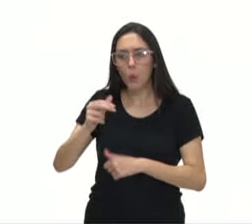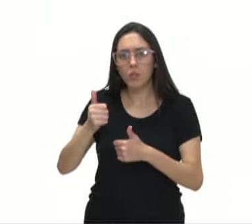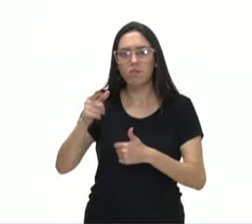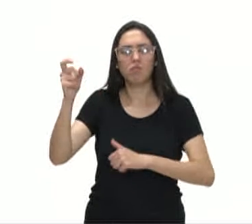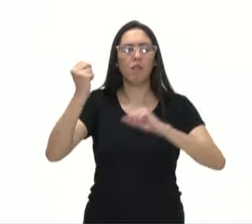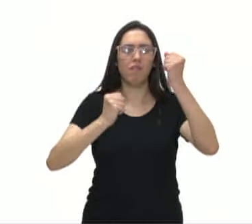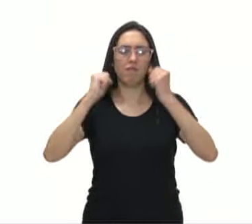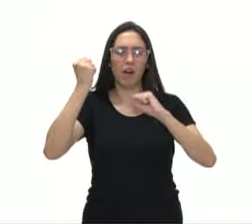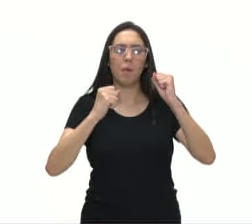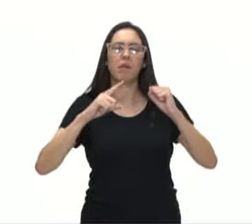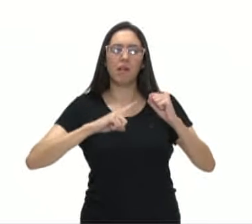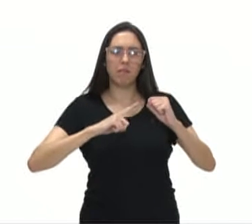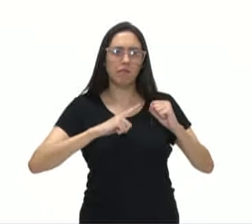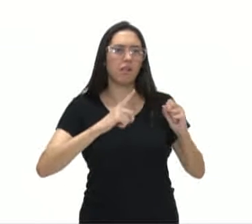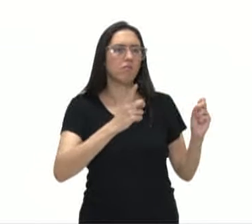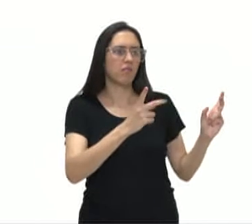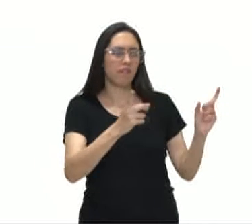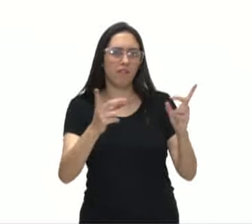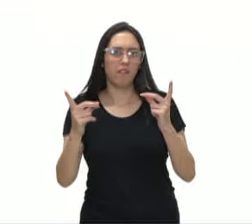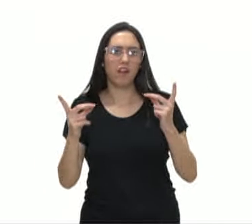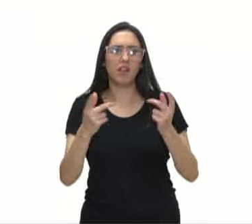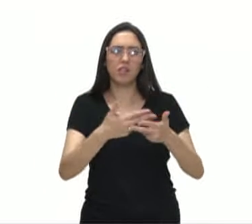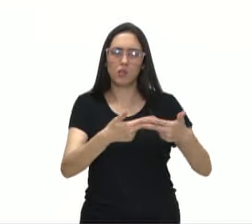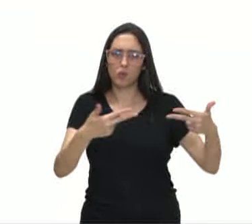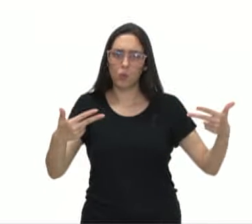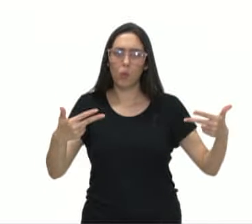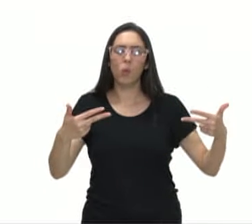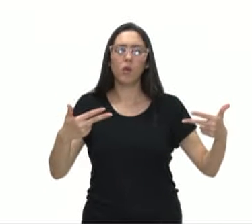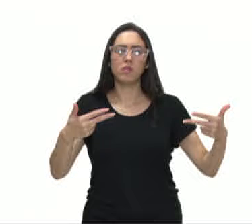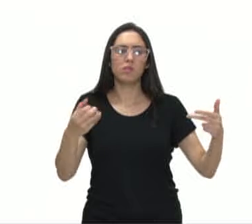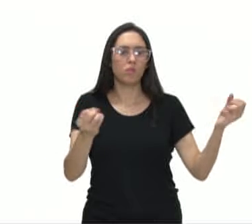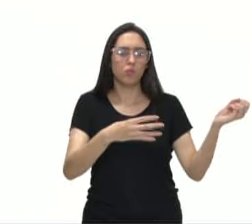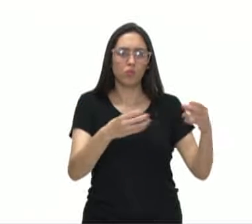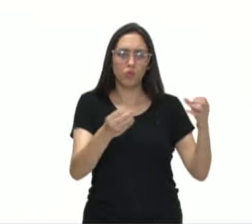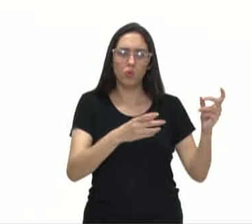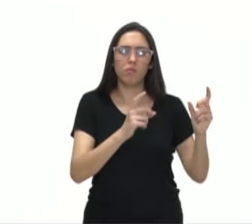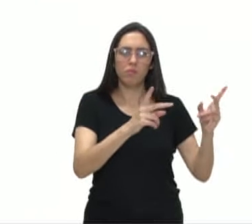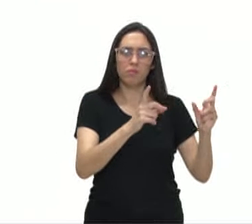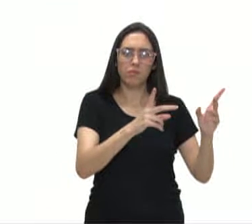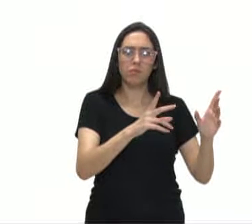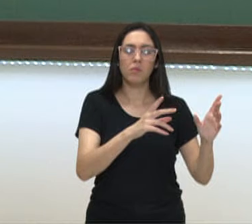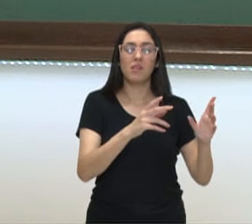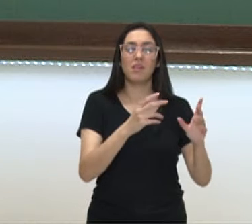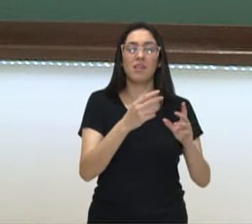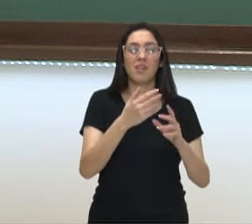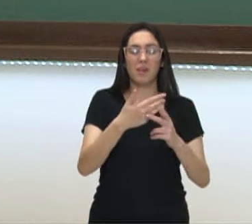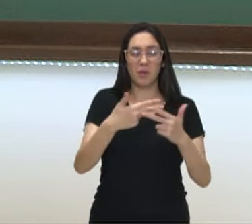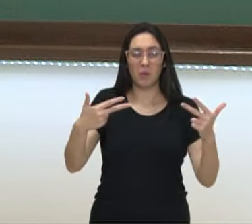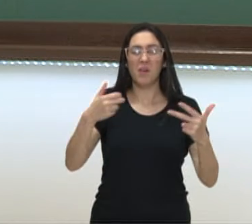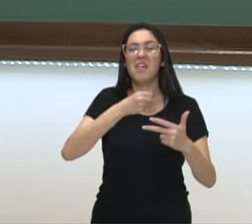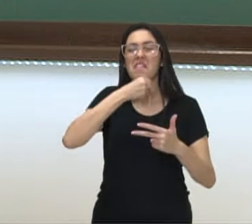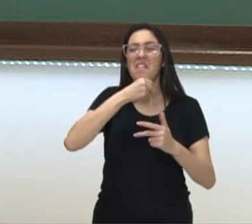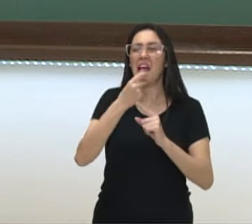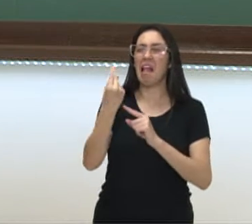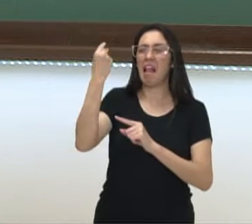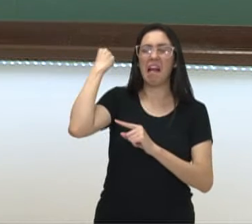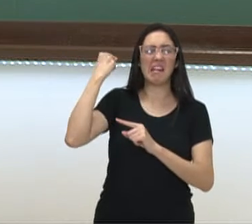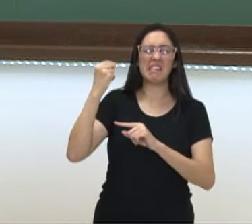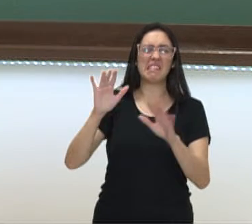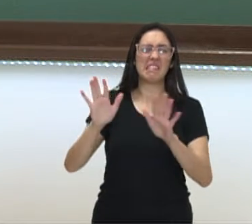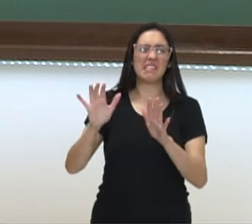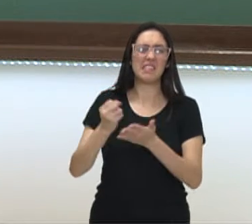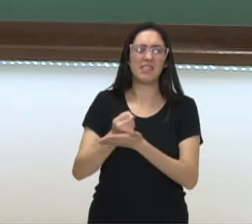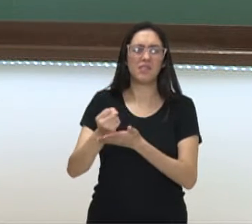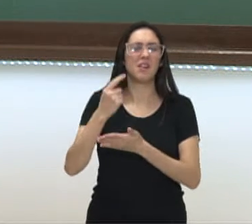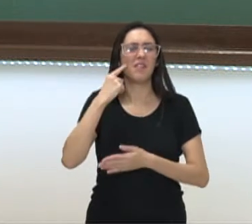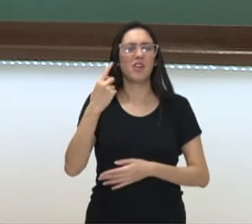com visuais modernas, dando aos produtos antigos um aspecto de ultrapassado. E a imagem que você vê são de duas